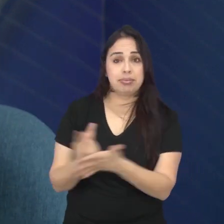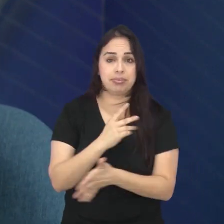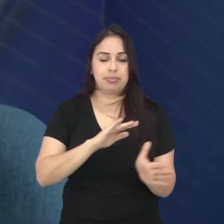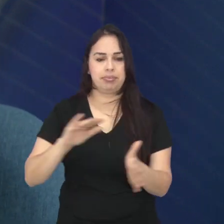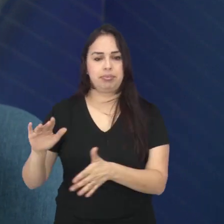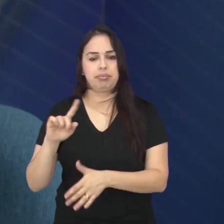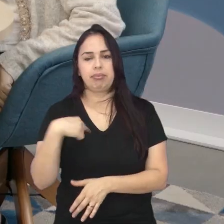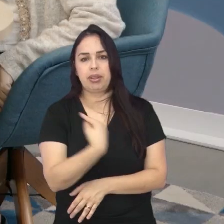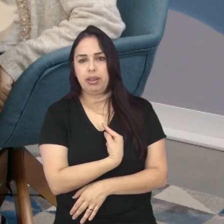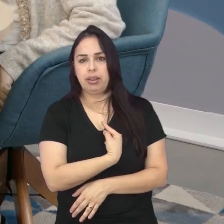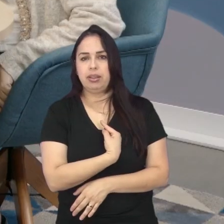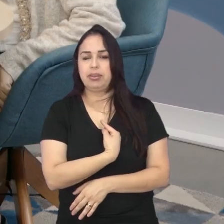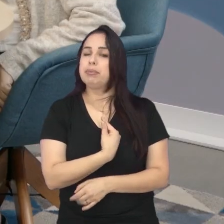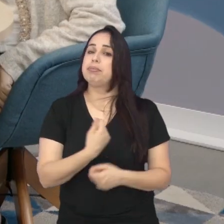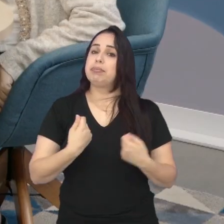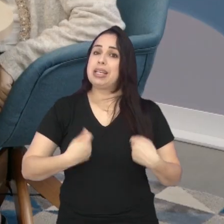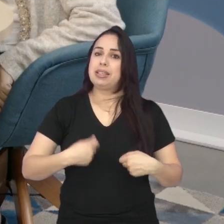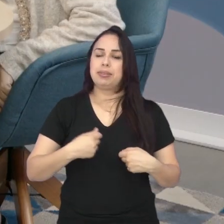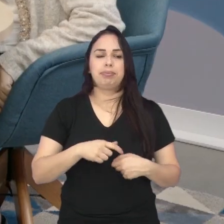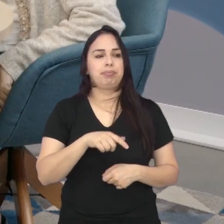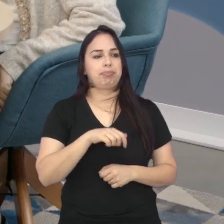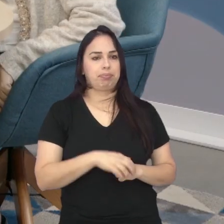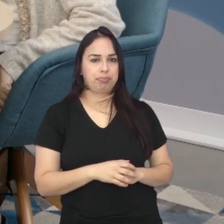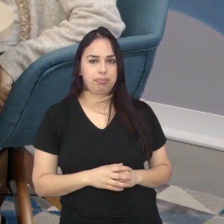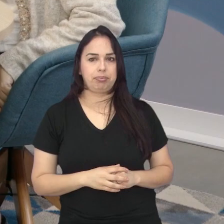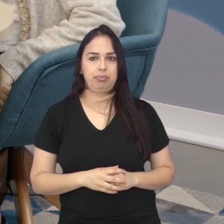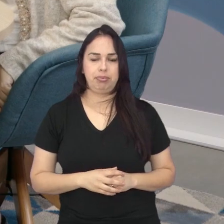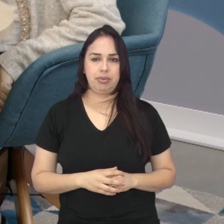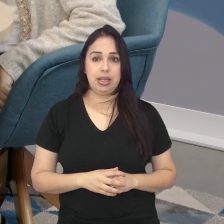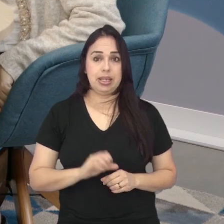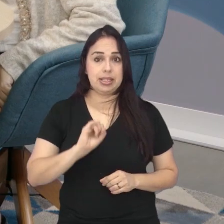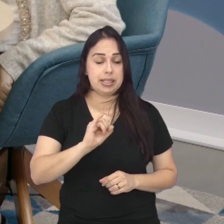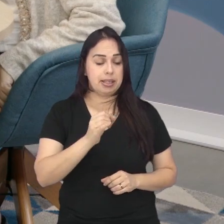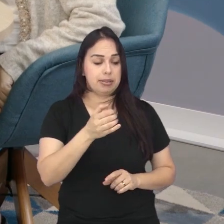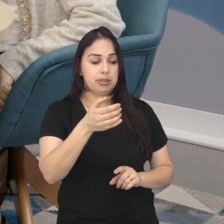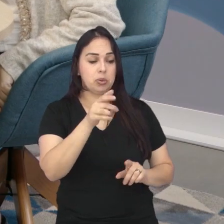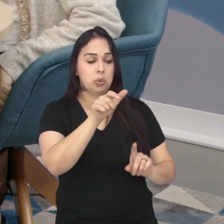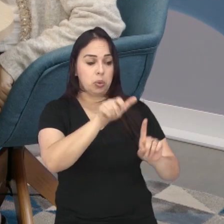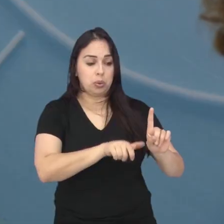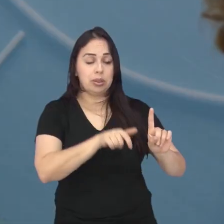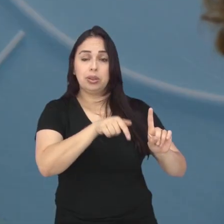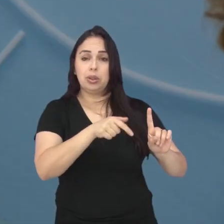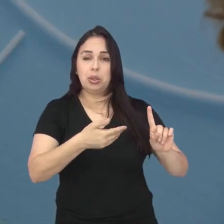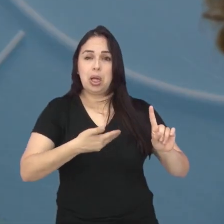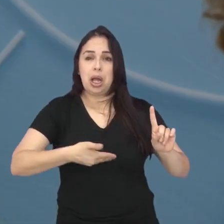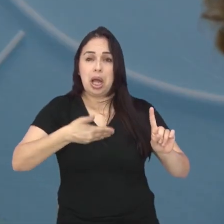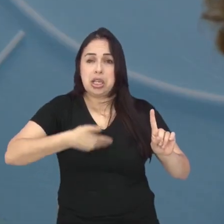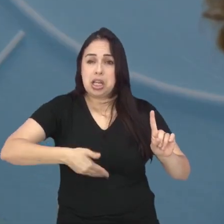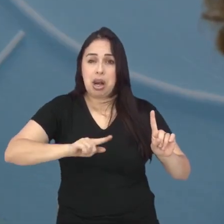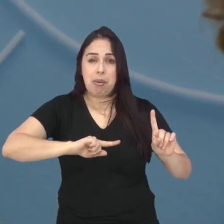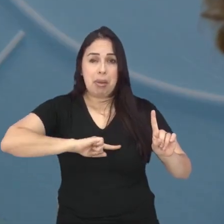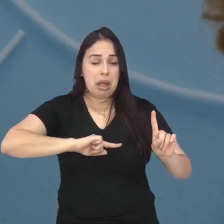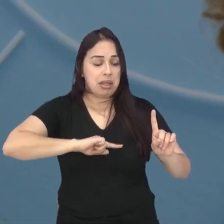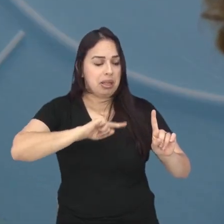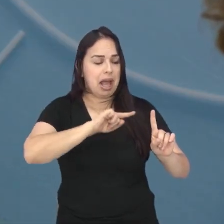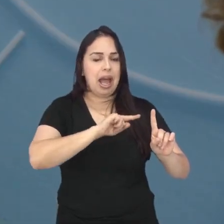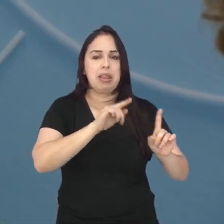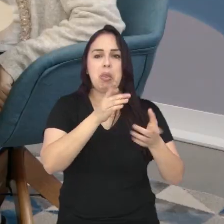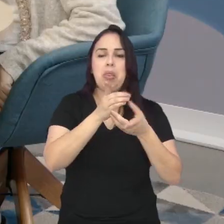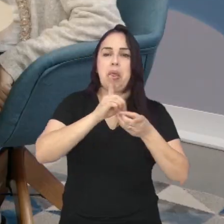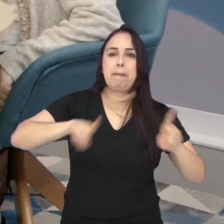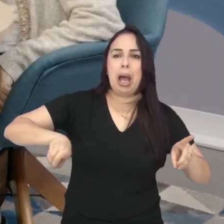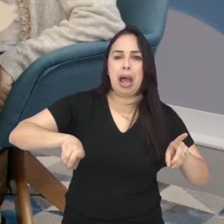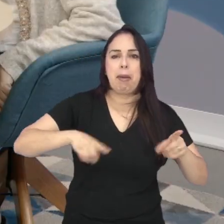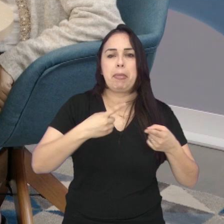correto. E a gente tem que desconstruir quando a pessoa está num relacionamento ruim e ela fala, eu não me separo por causa dos